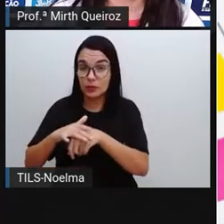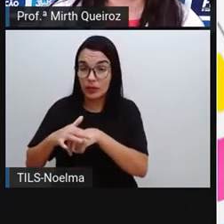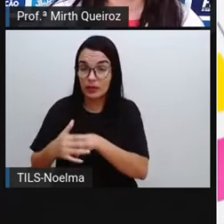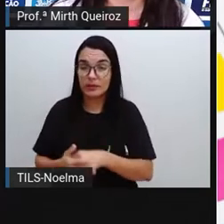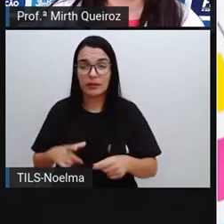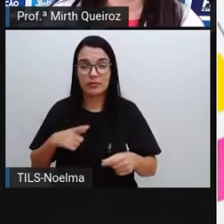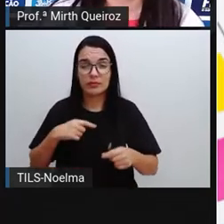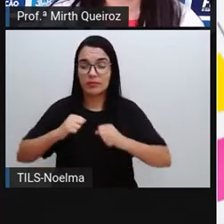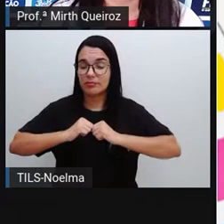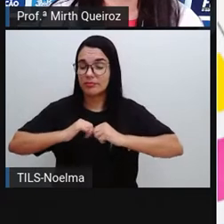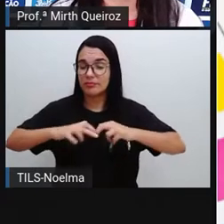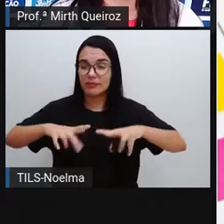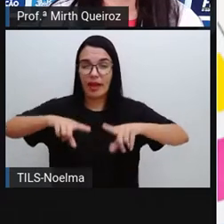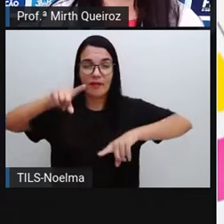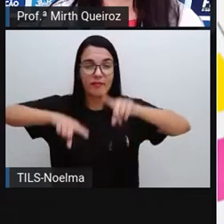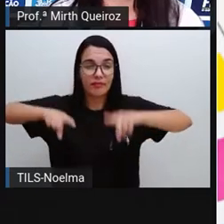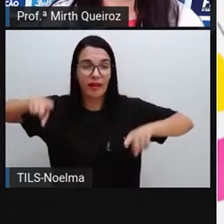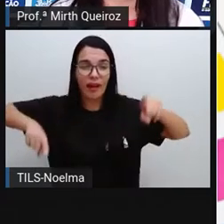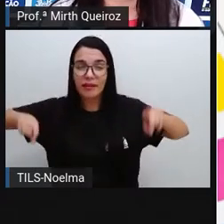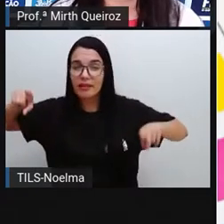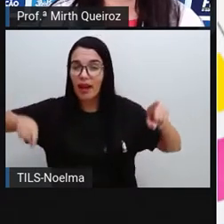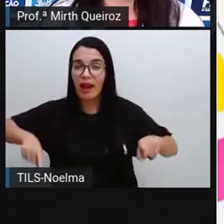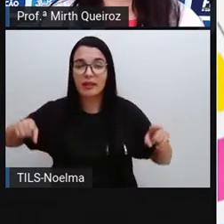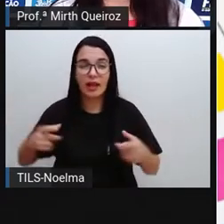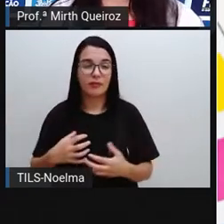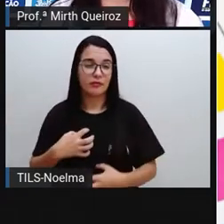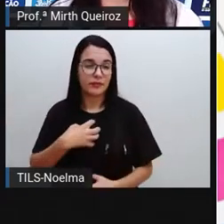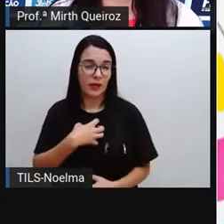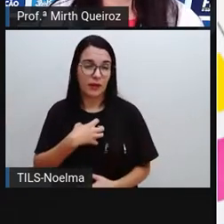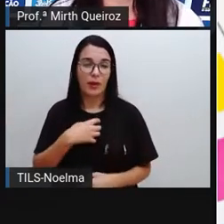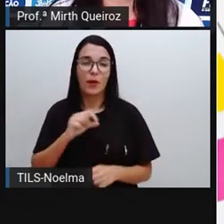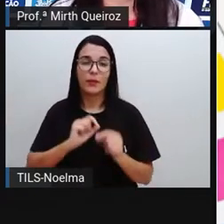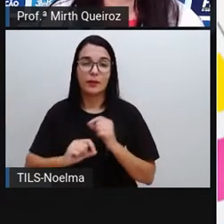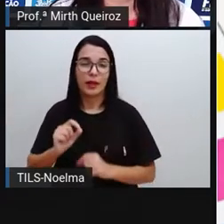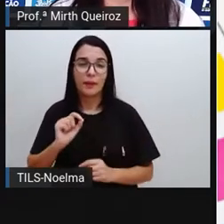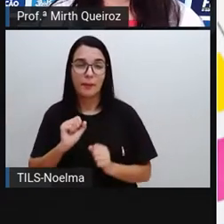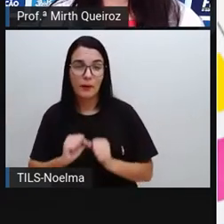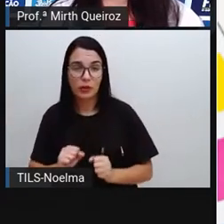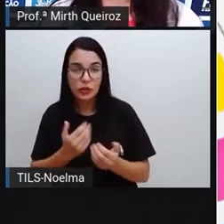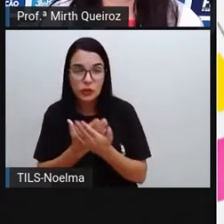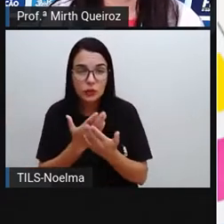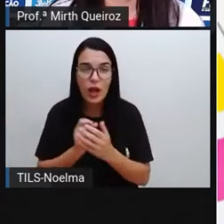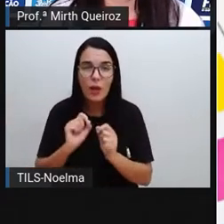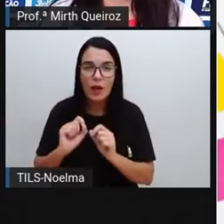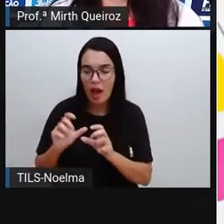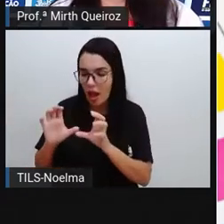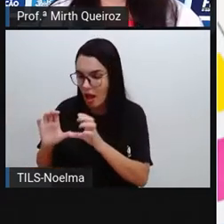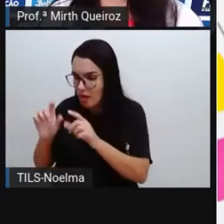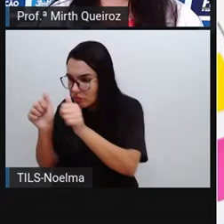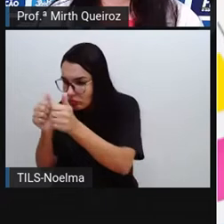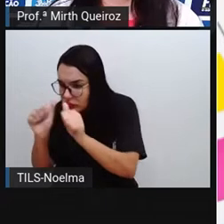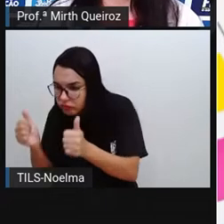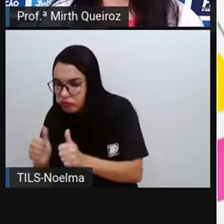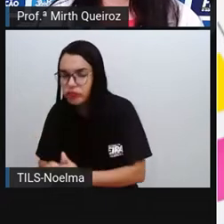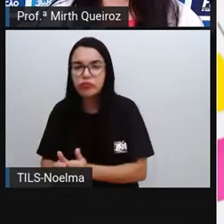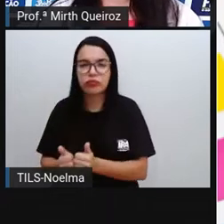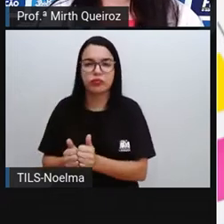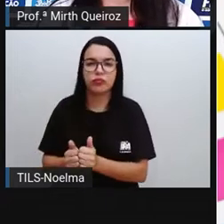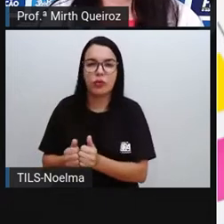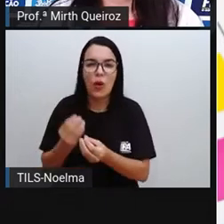seus mais variados aspectos. Ela, no caso, a microbiologia vai estudar a forma, a fisiologia, que